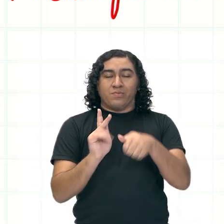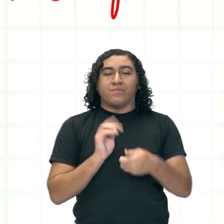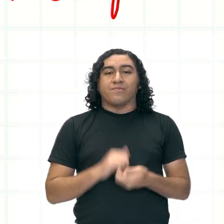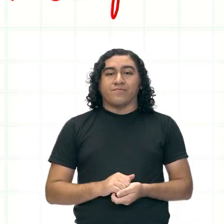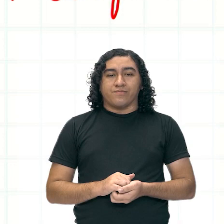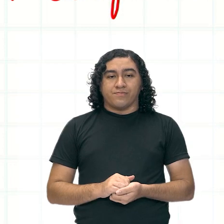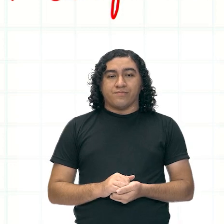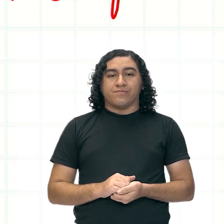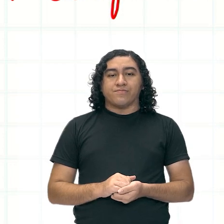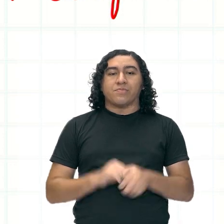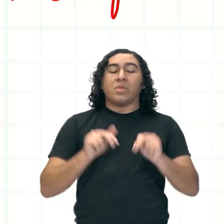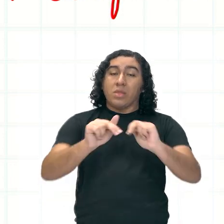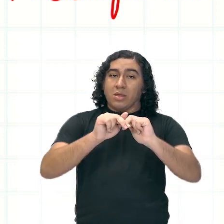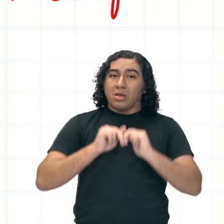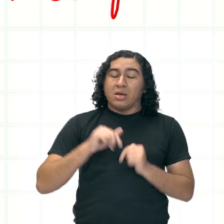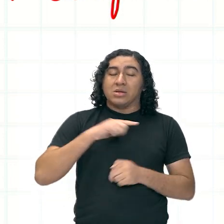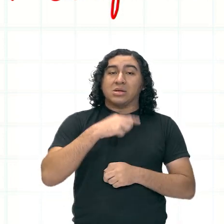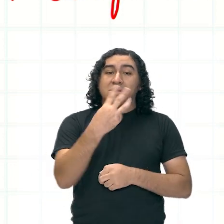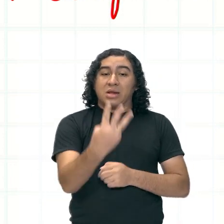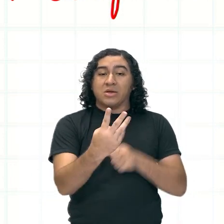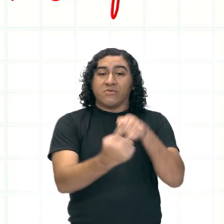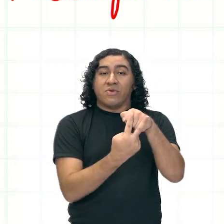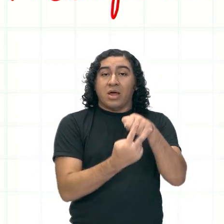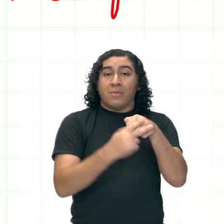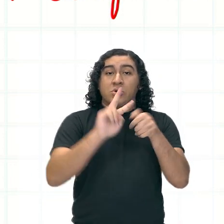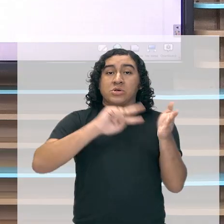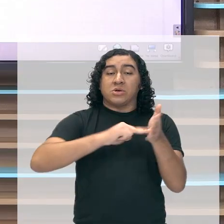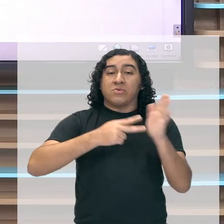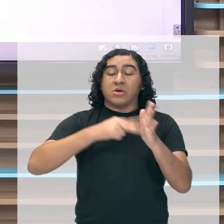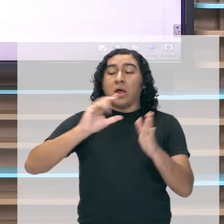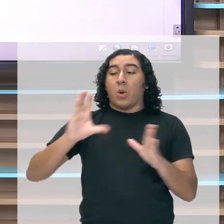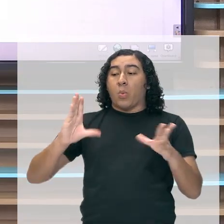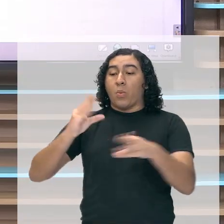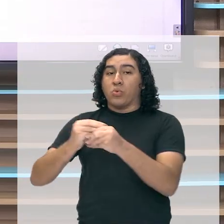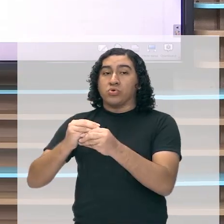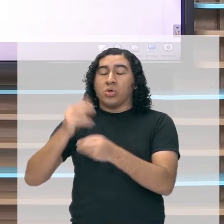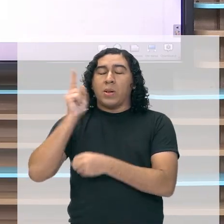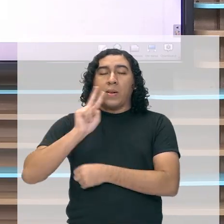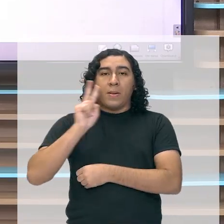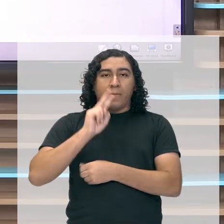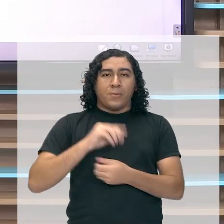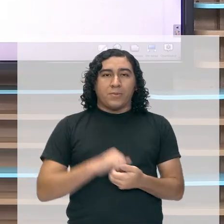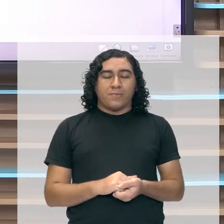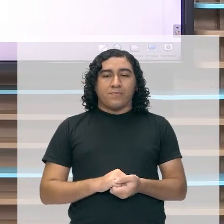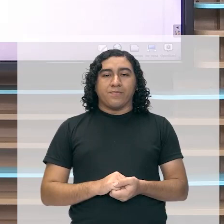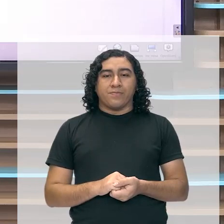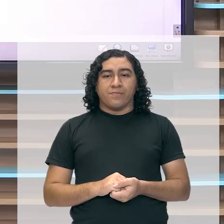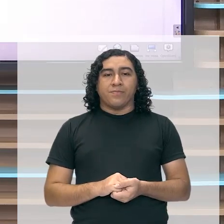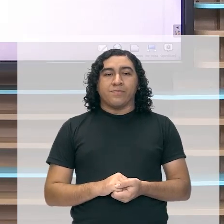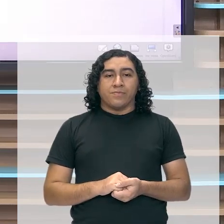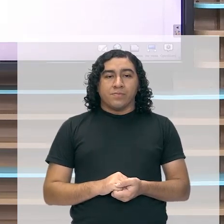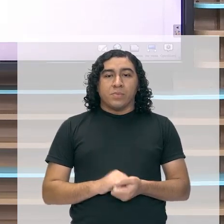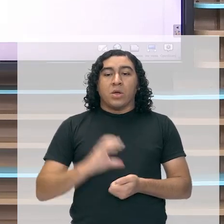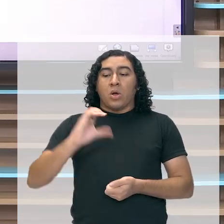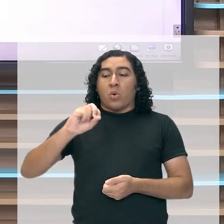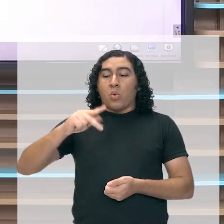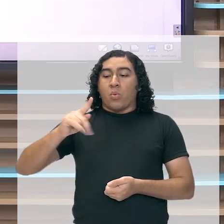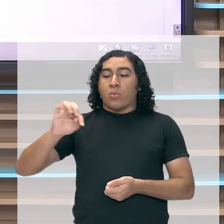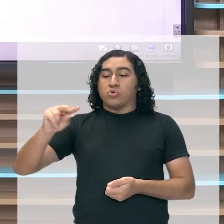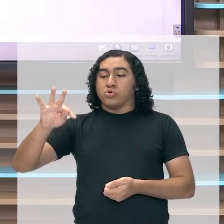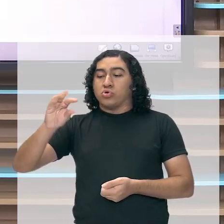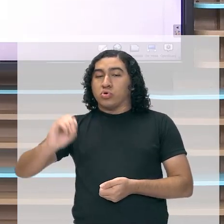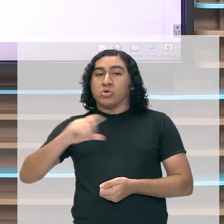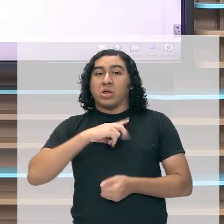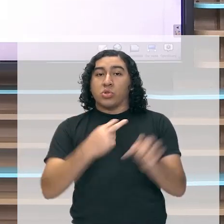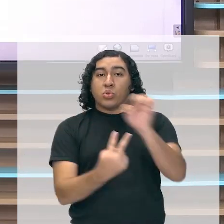ok? Por possuir 3 orações, ele se torna um período composto. Lembre, o período composto é todo enunciado que possui 2